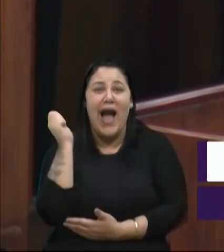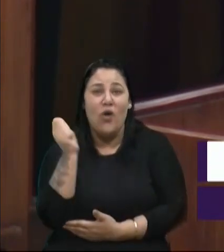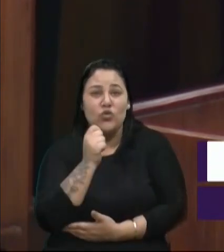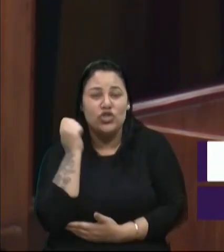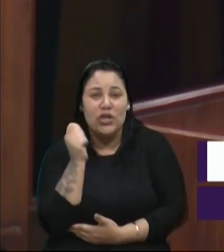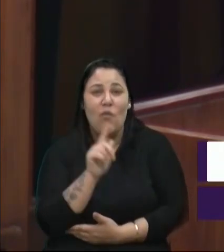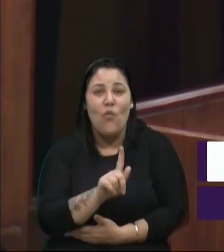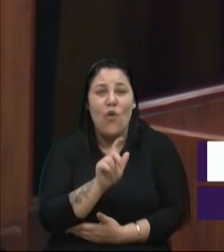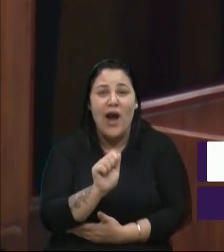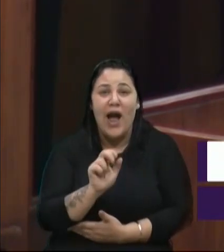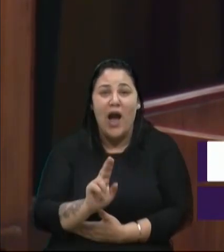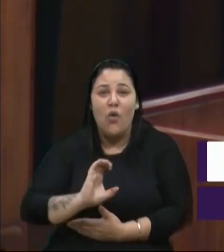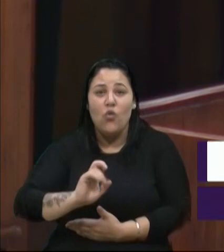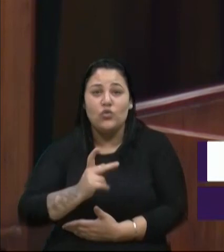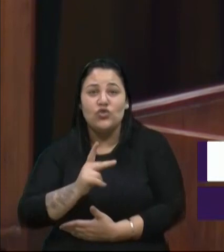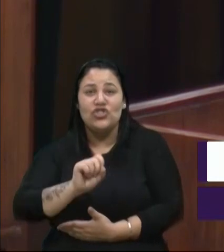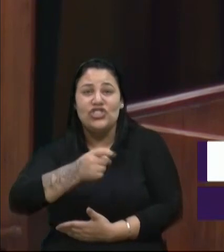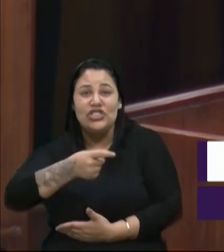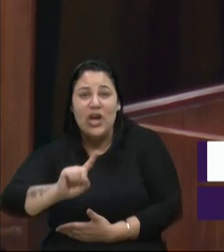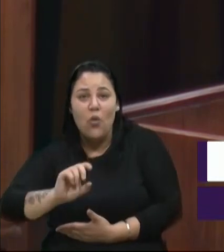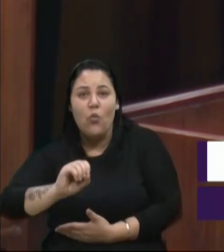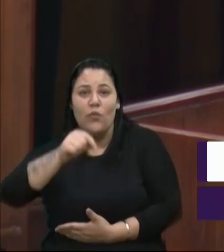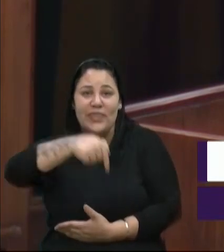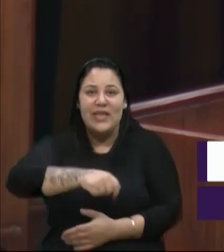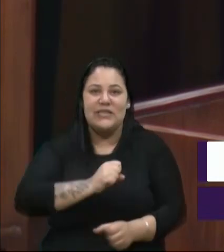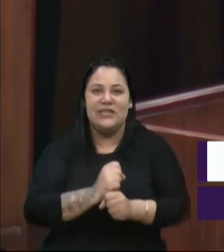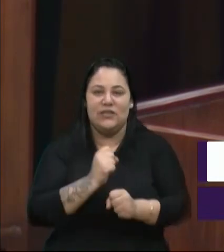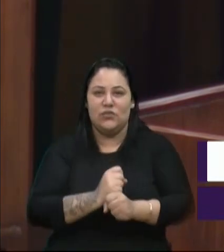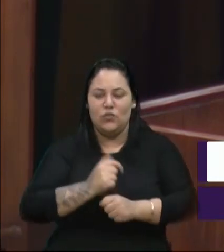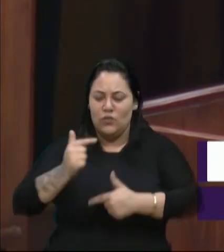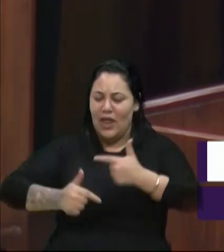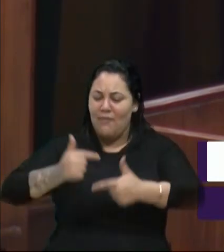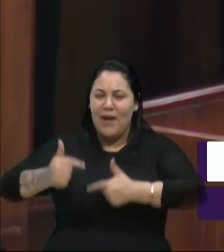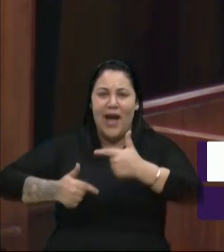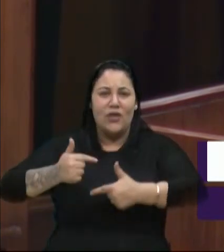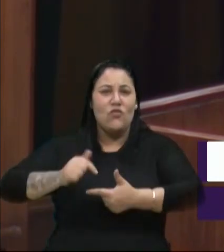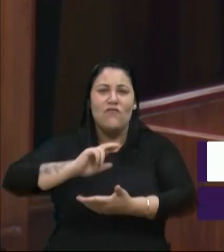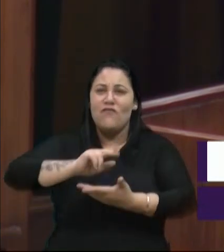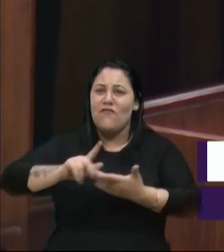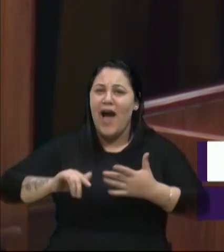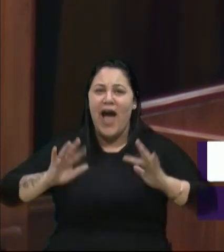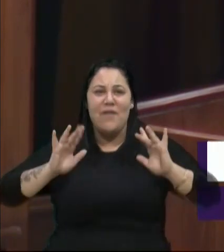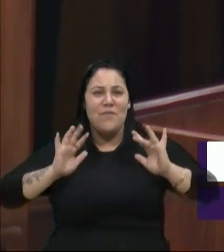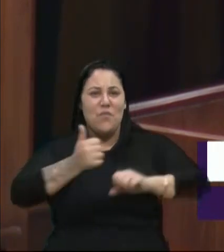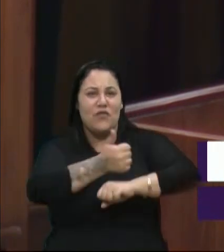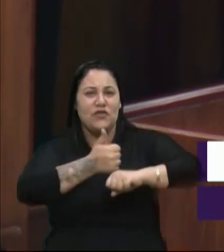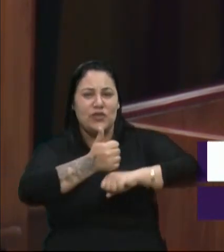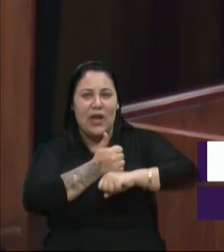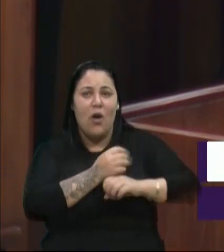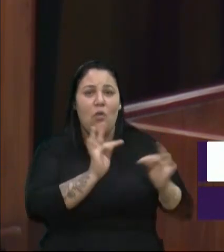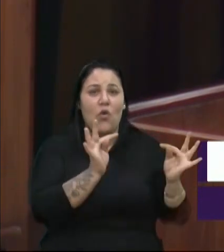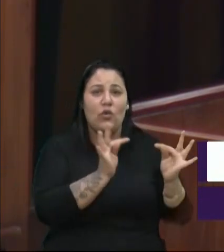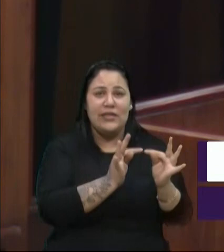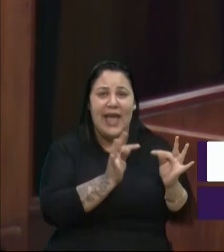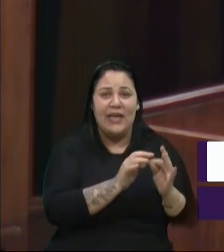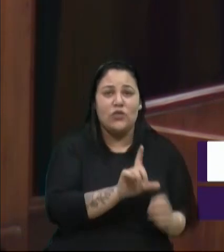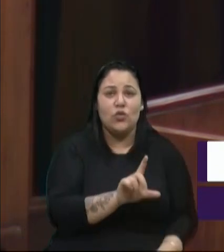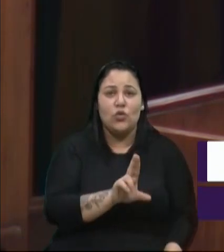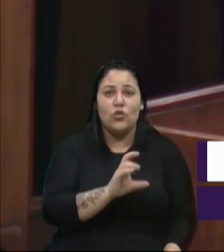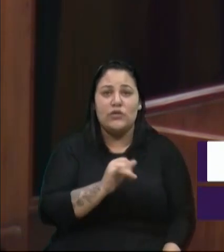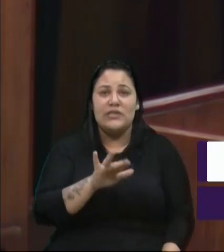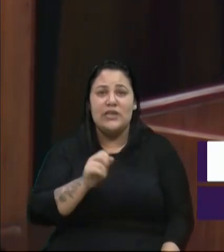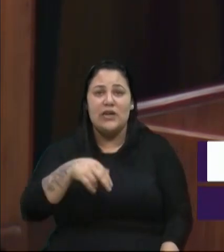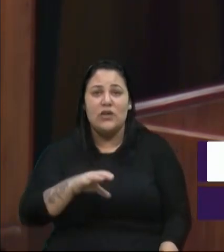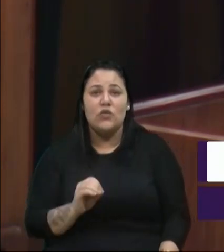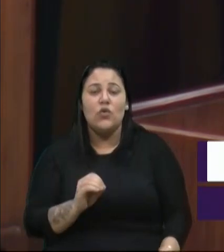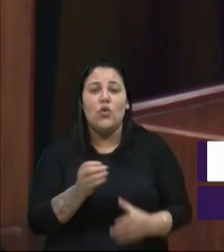Um trabalho construído a várias mãos por atletas, pelo técnico Luciano Brandalize, pela equipe técnica